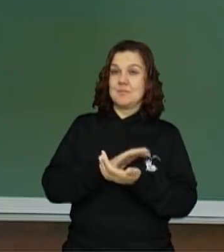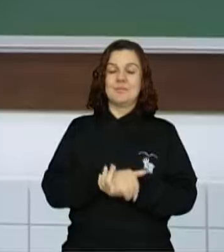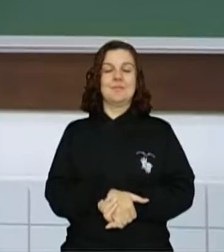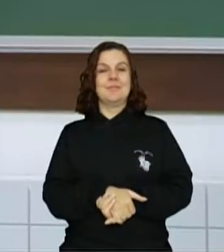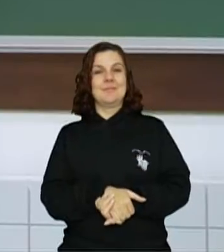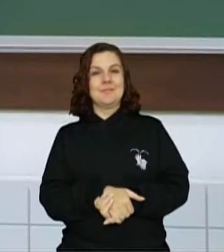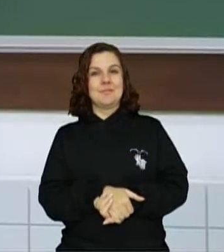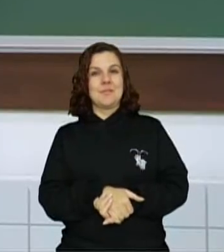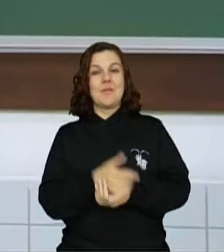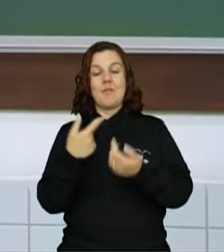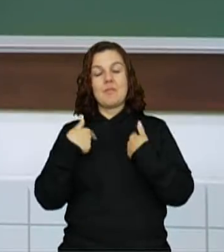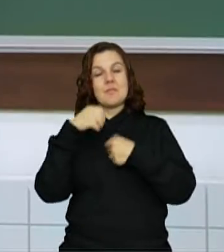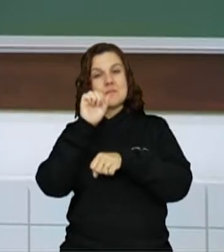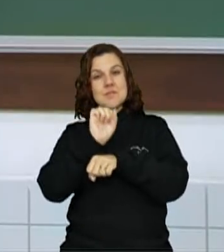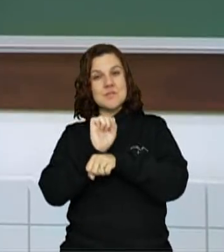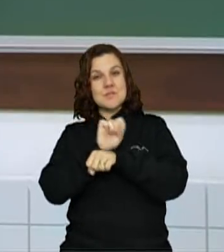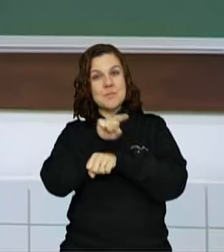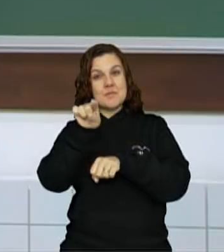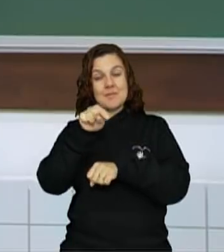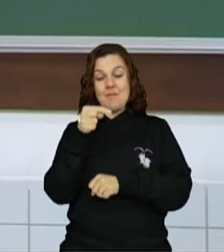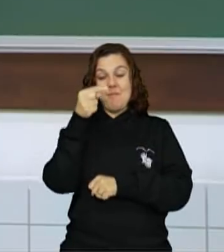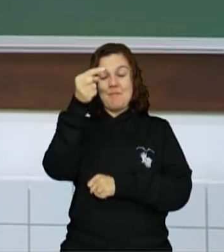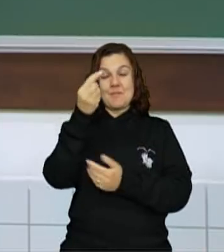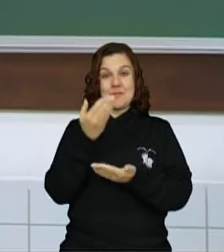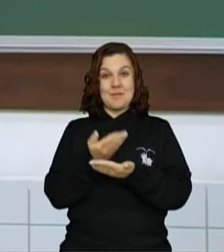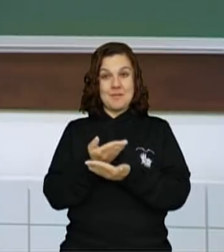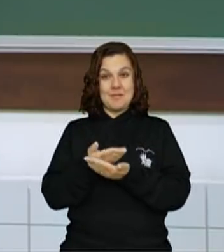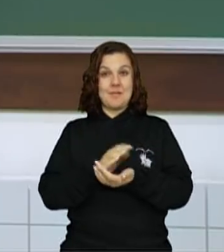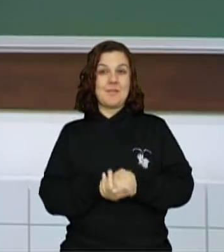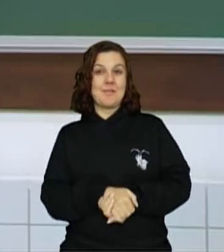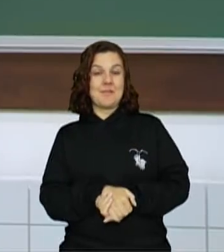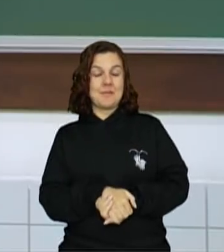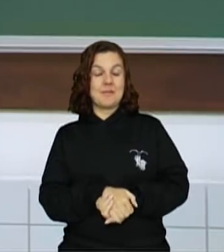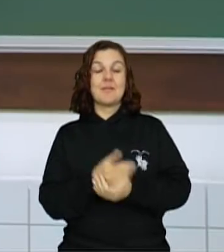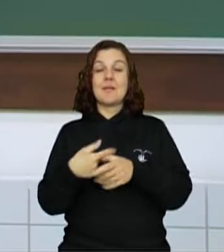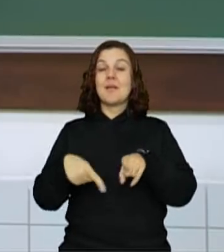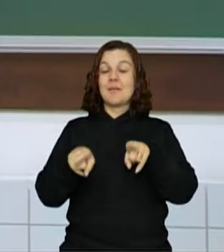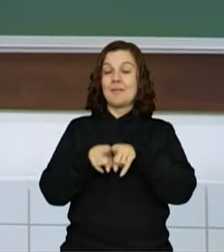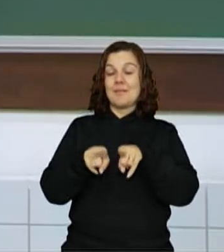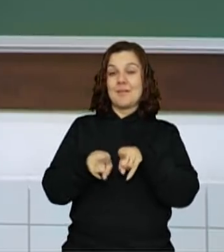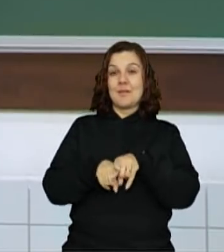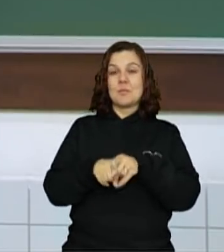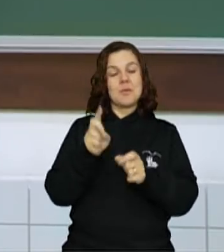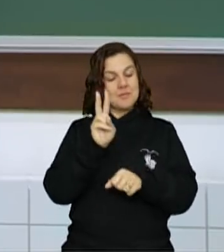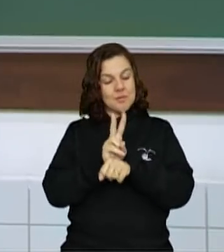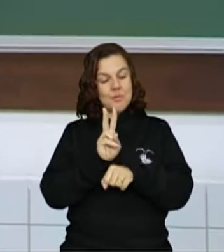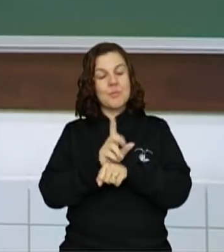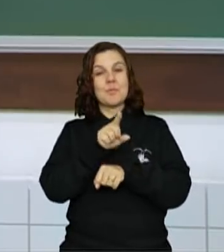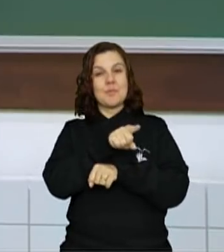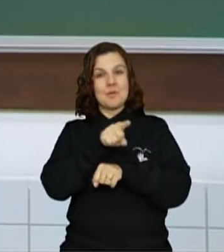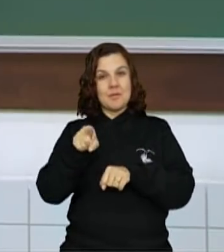estudos e eu aguardo vocês na próxima aula e também se